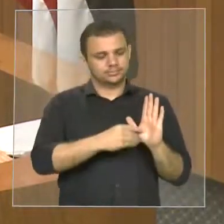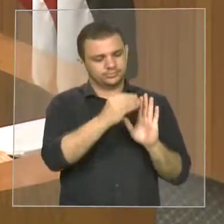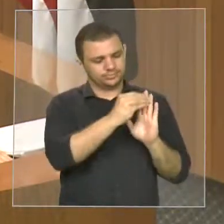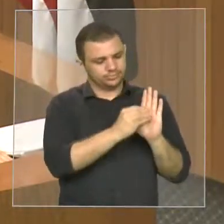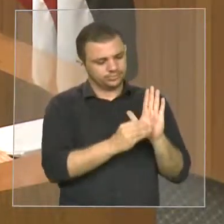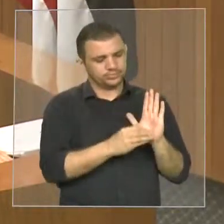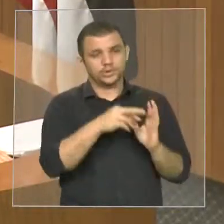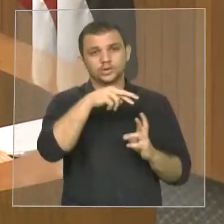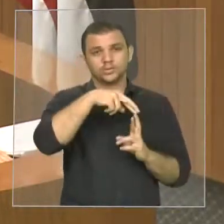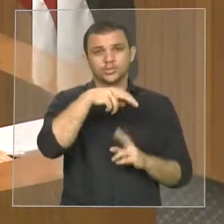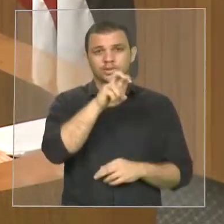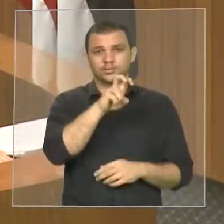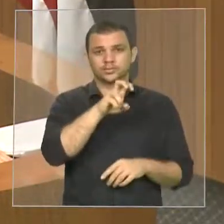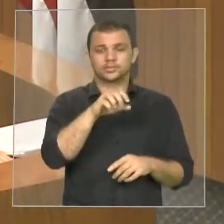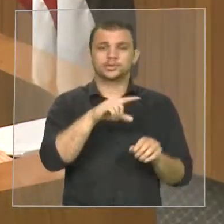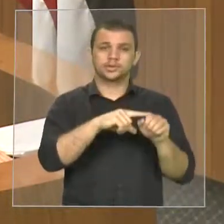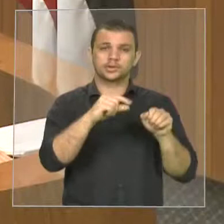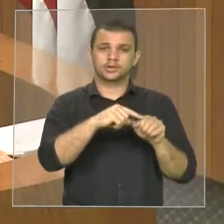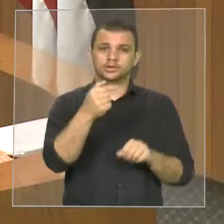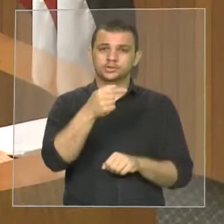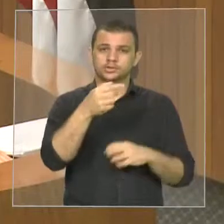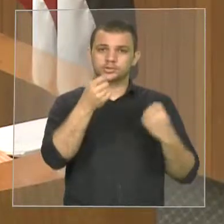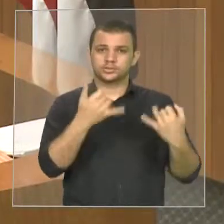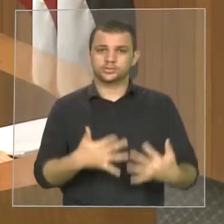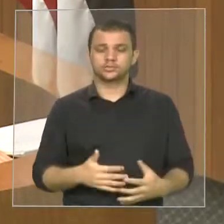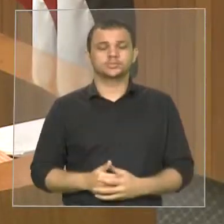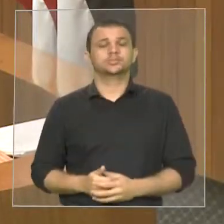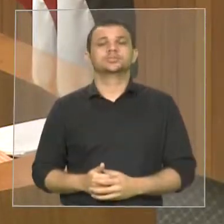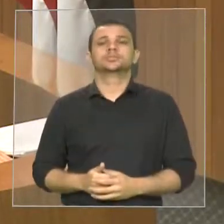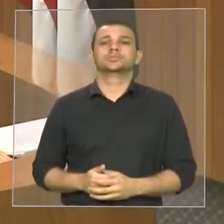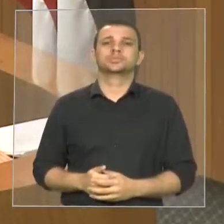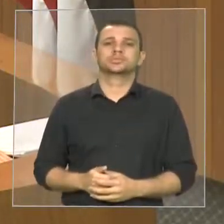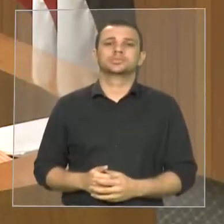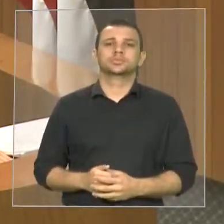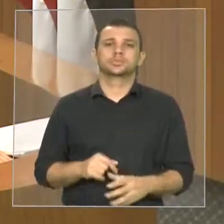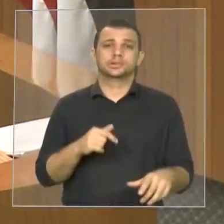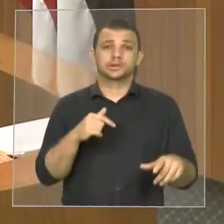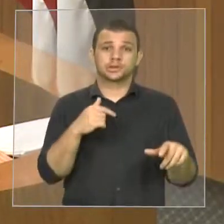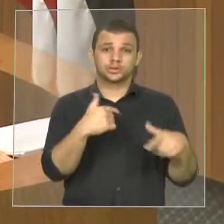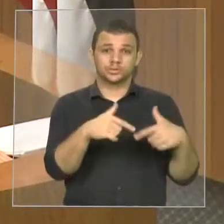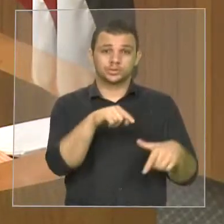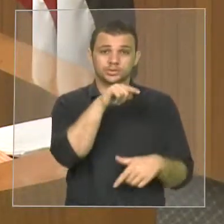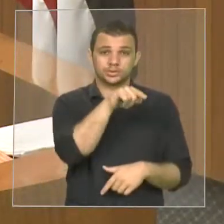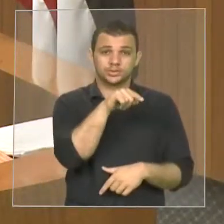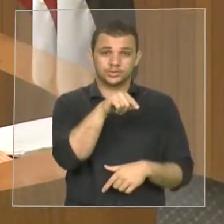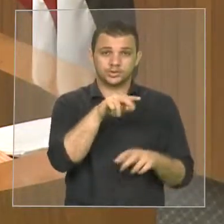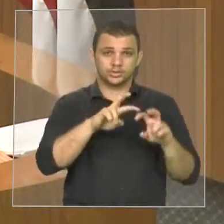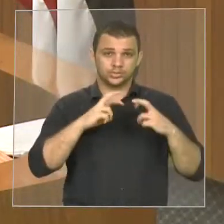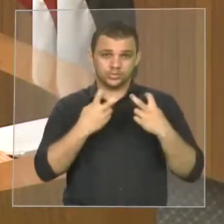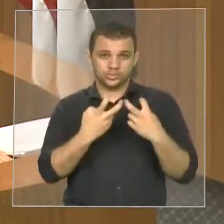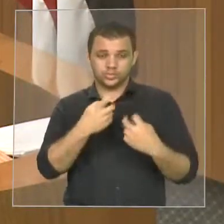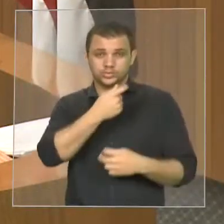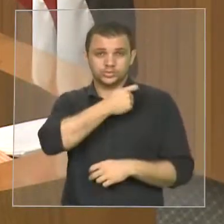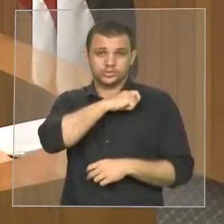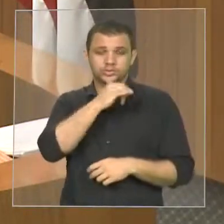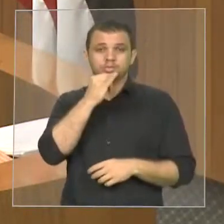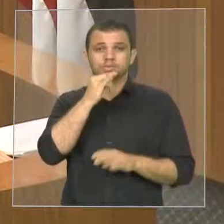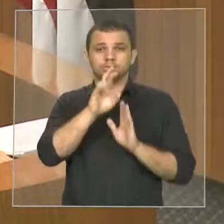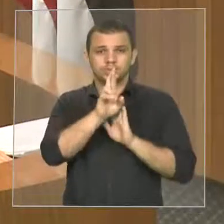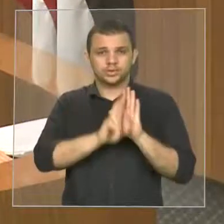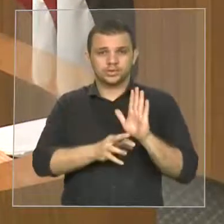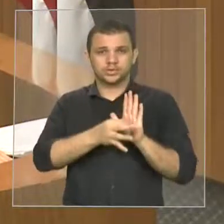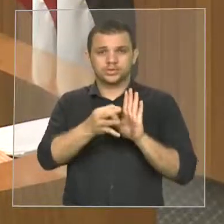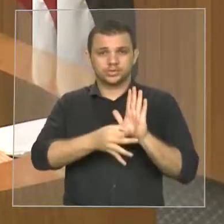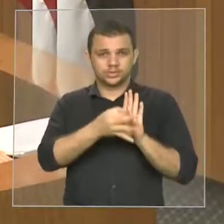5º do artigo 7º, os atos praticados pelo Conselho Fiscal, tais como relatórios e